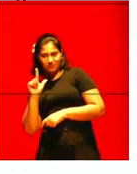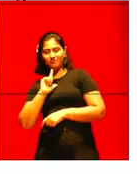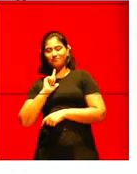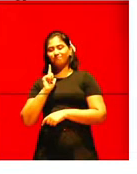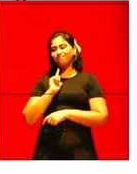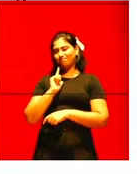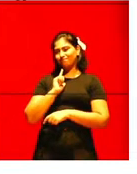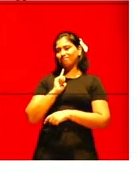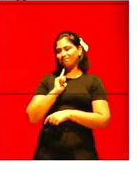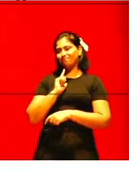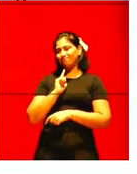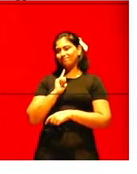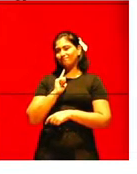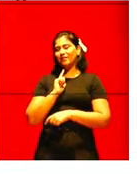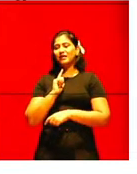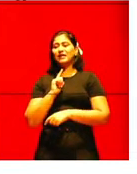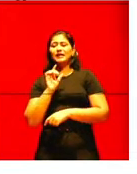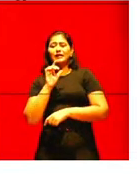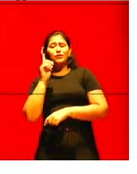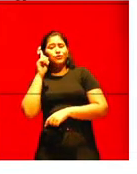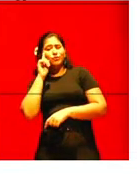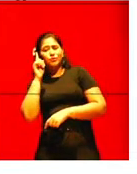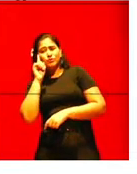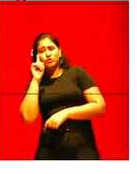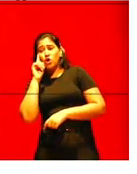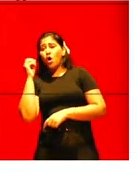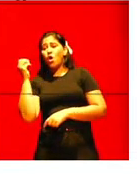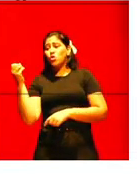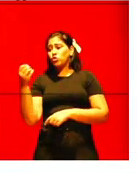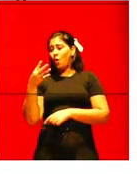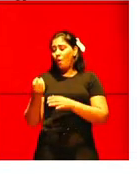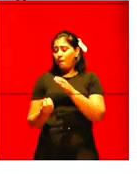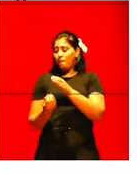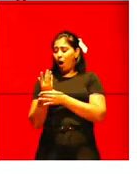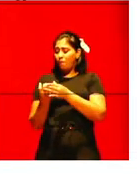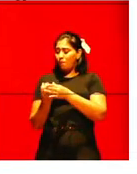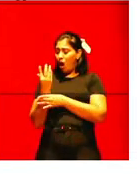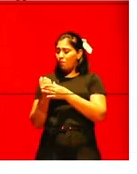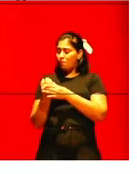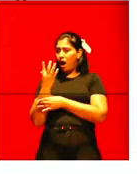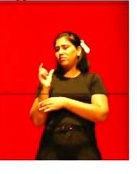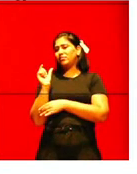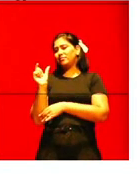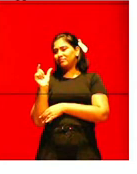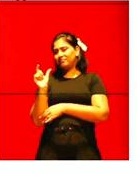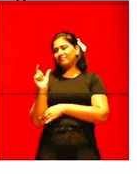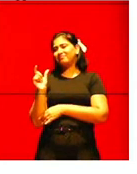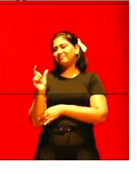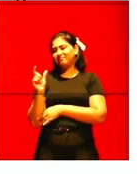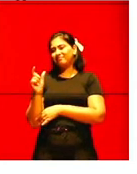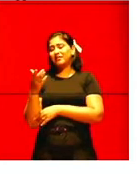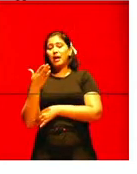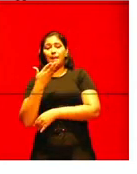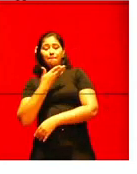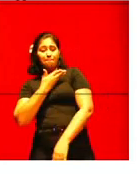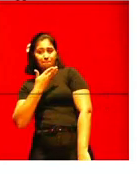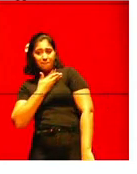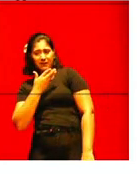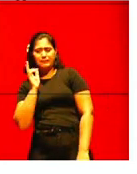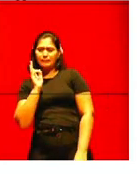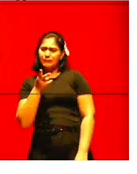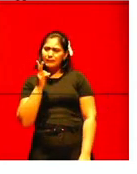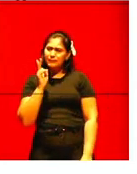corrente vai se renovando. E a cada dia, uma parte do léxico cai em desuso. Minha amiga Lila, que